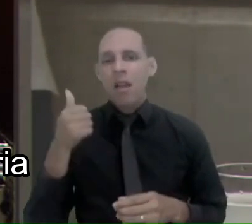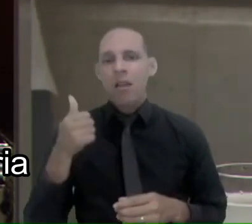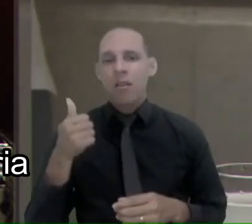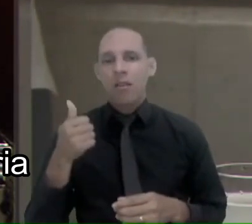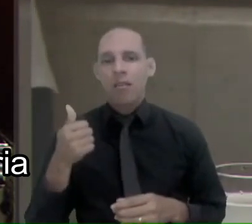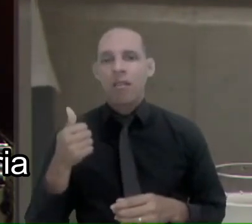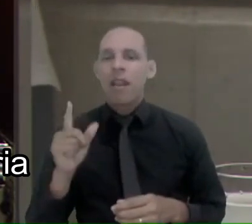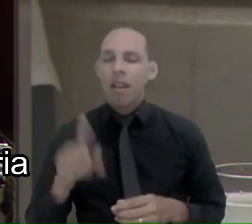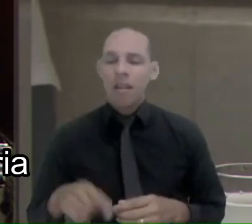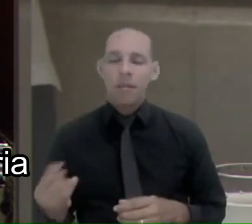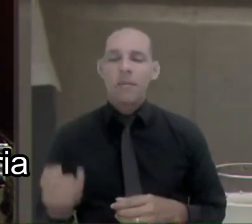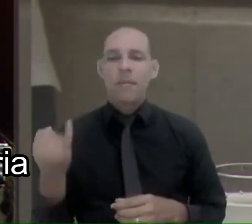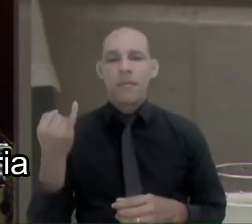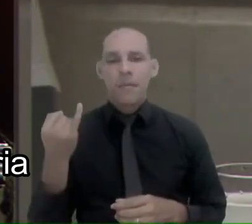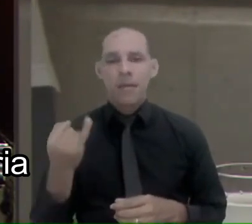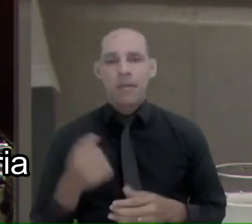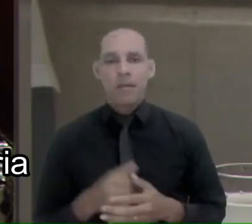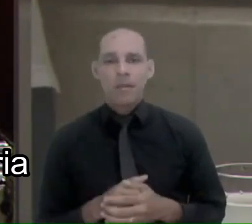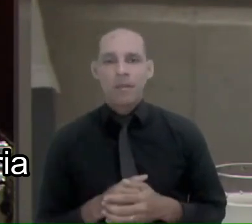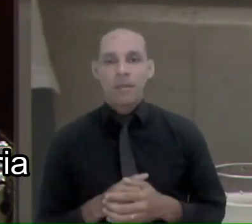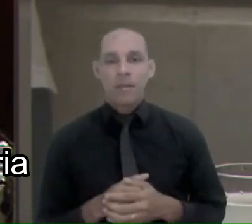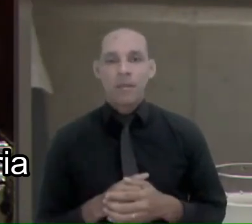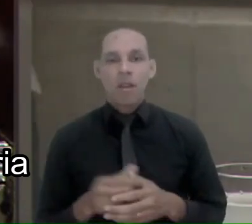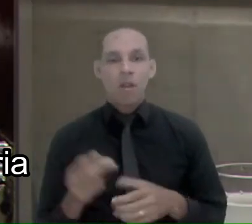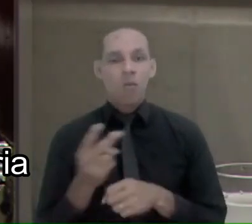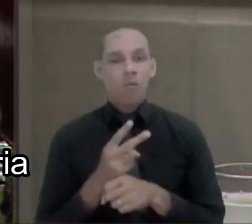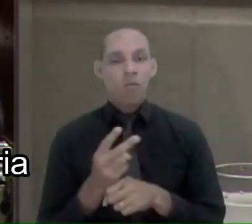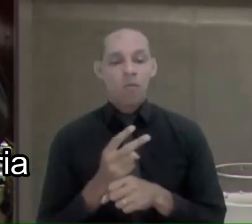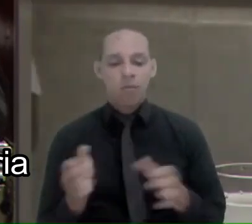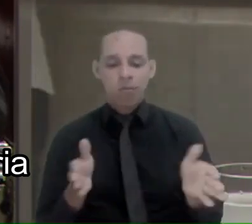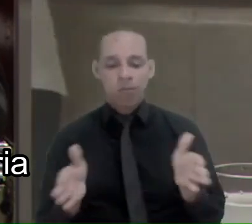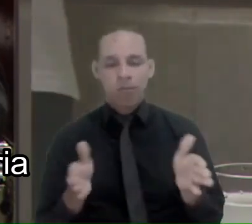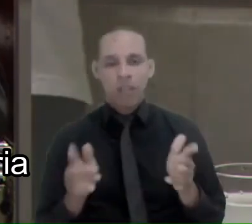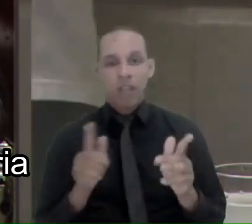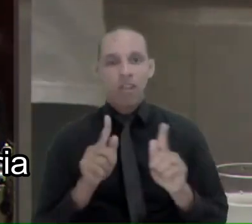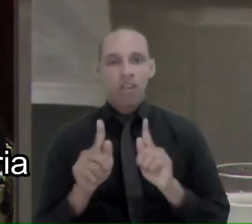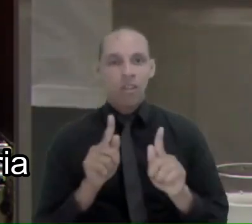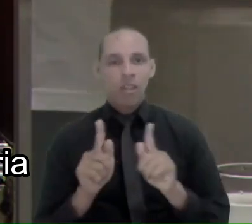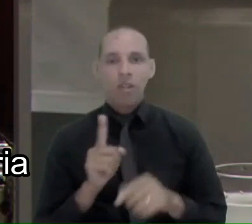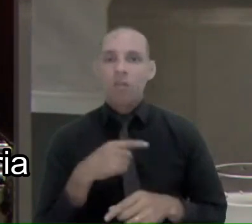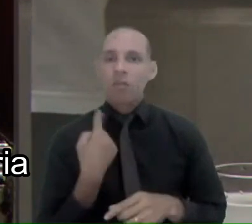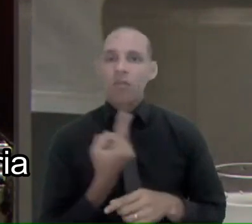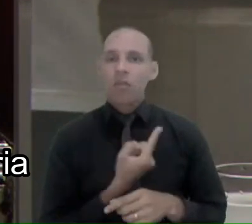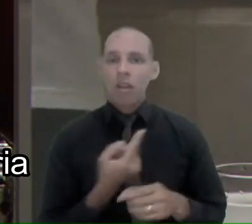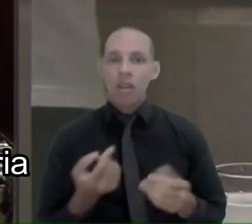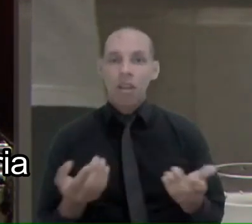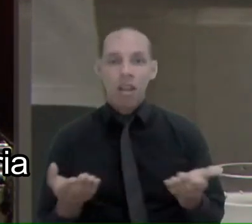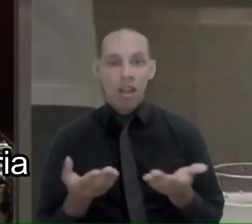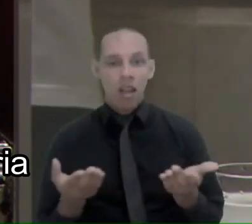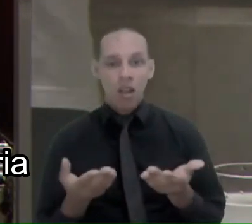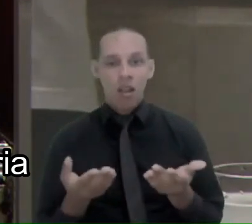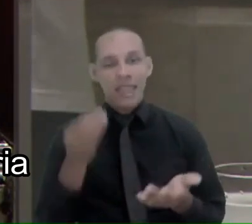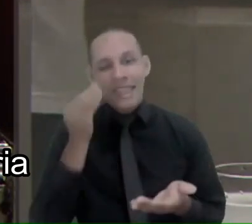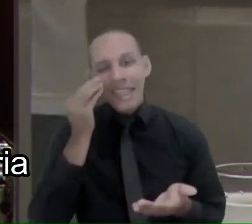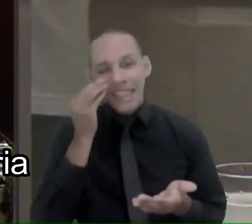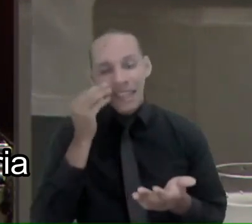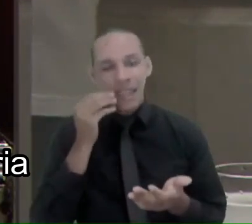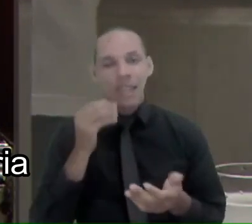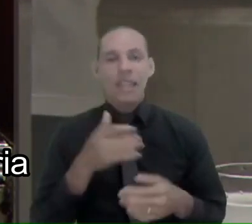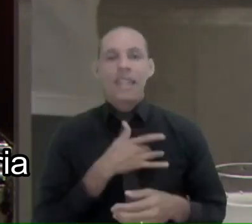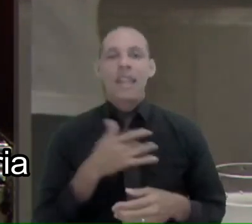importante nesses 2 primeiros anos de gestão em que estamos tentando transformar a saúde